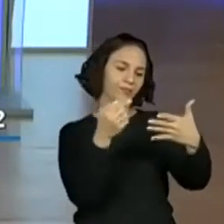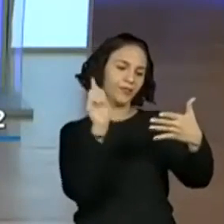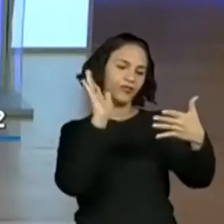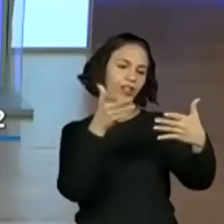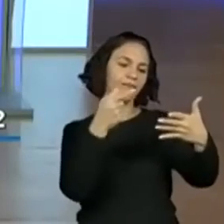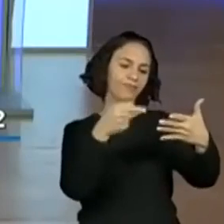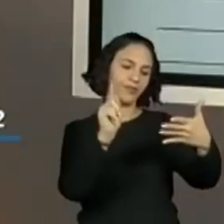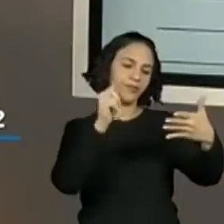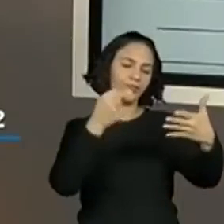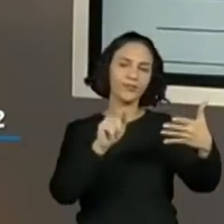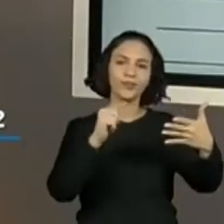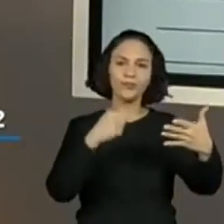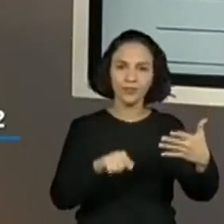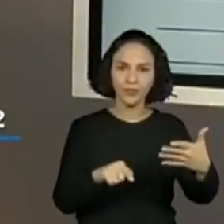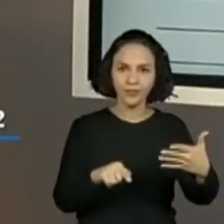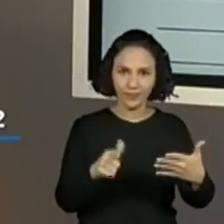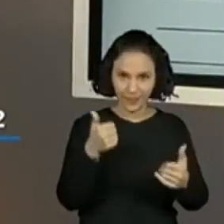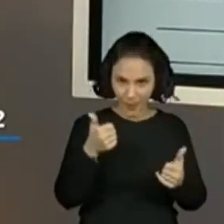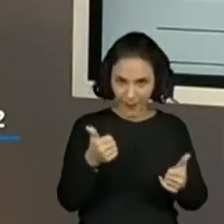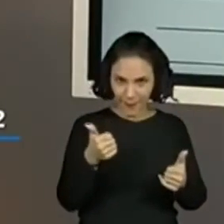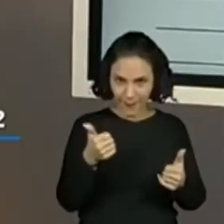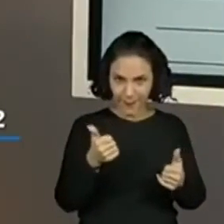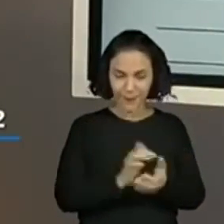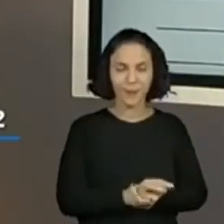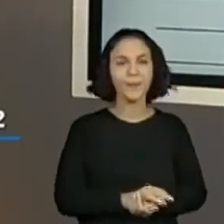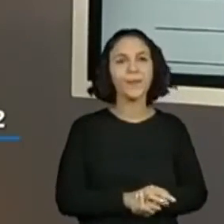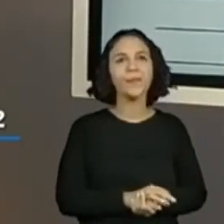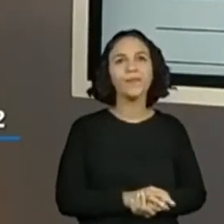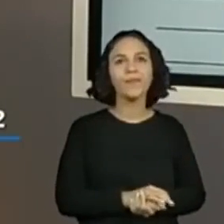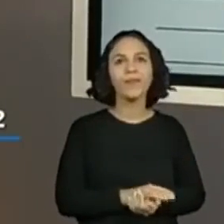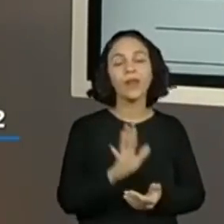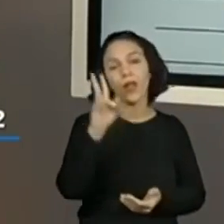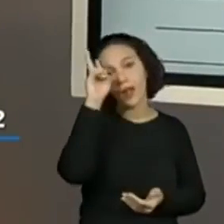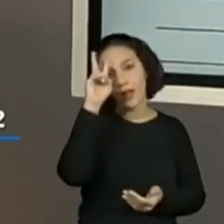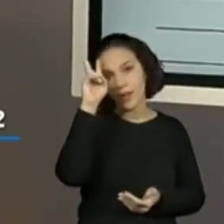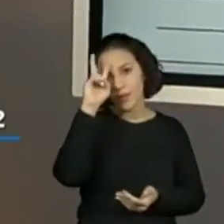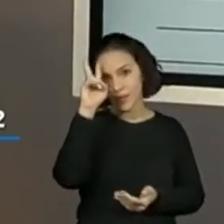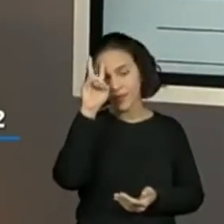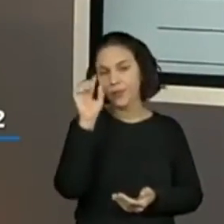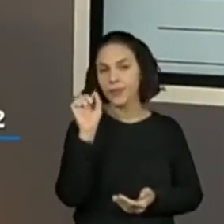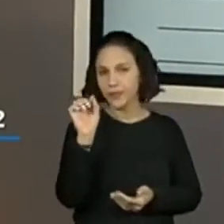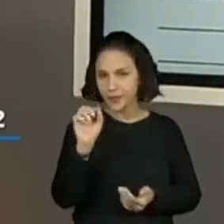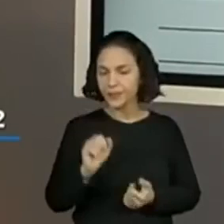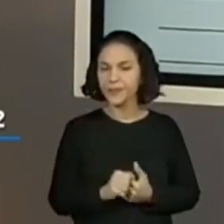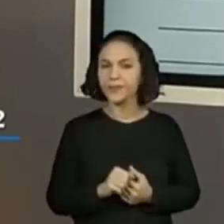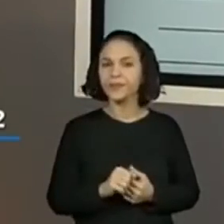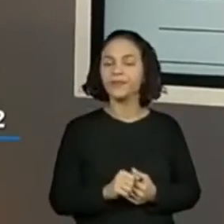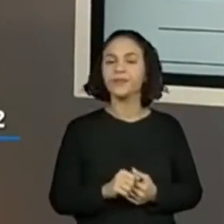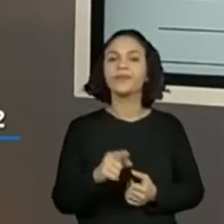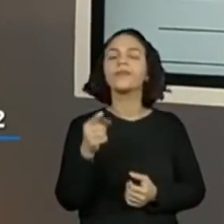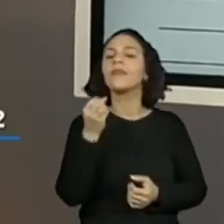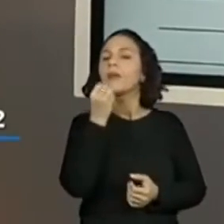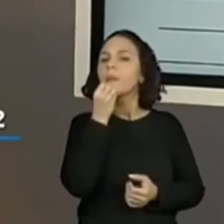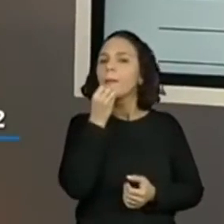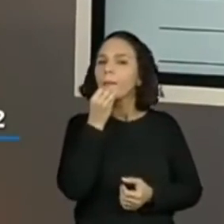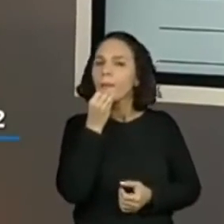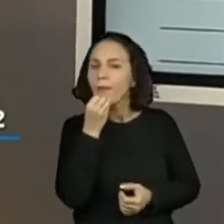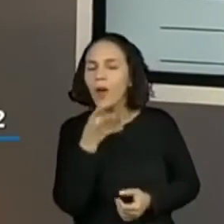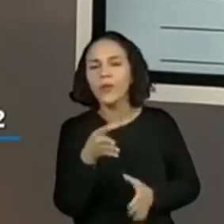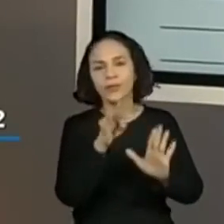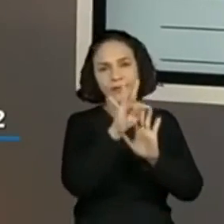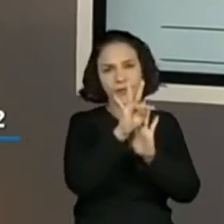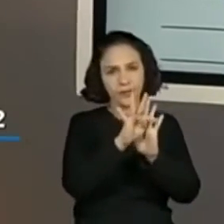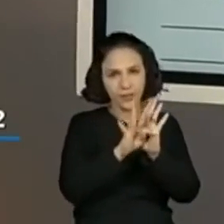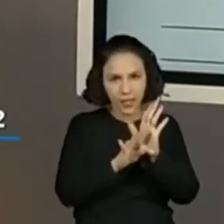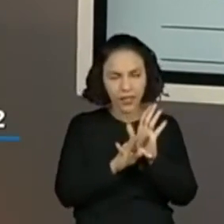para vocês já acompanhar ali. Tudo bem? Então, lembrando, para eu fazer uma boa produção de